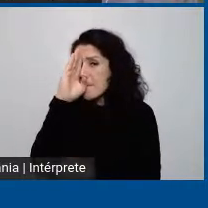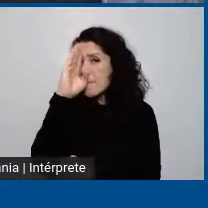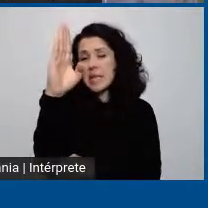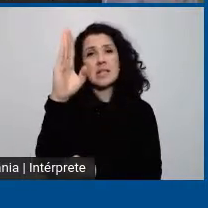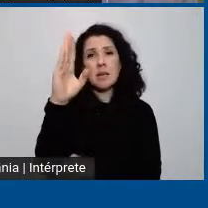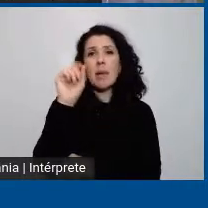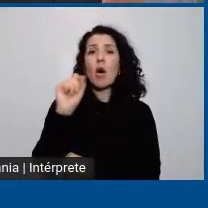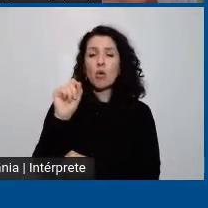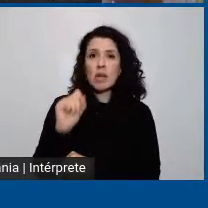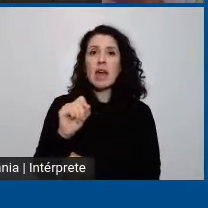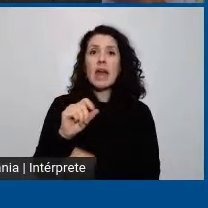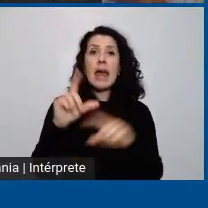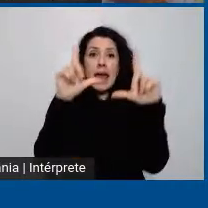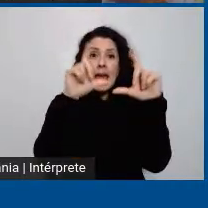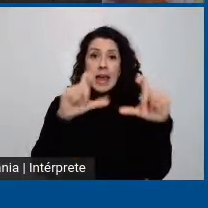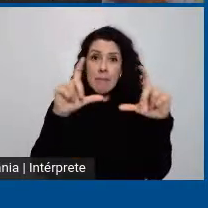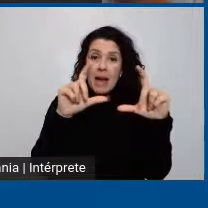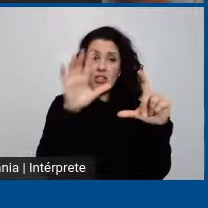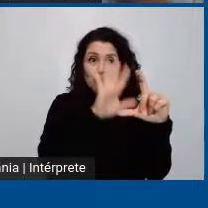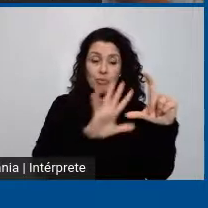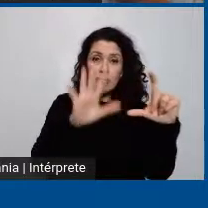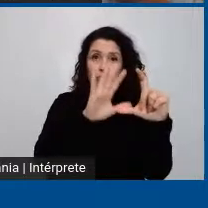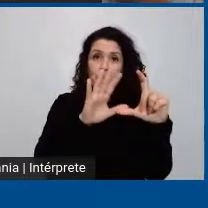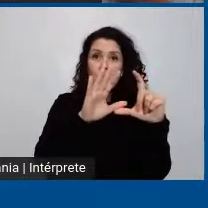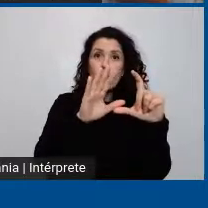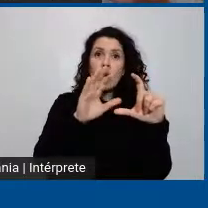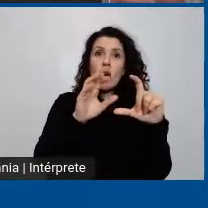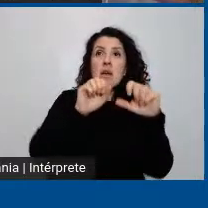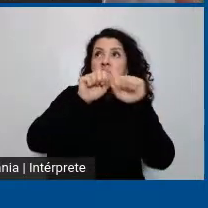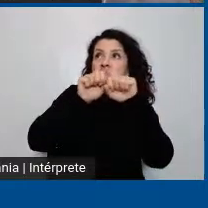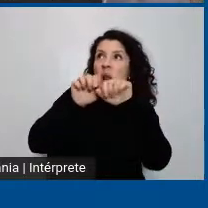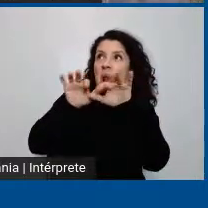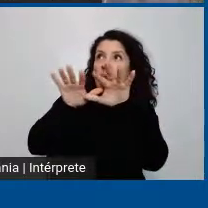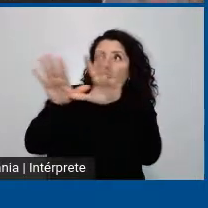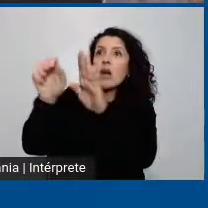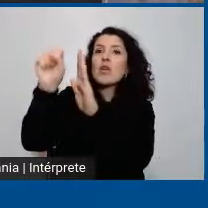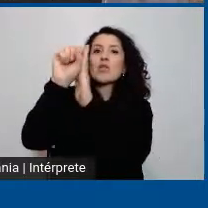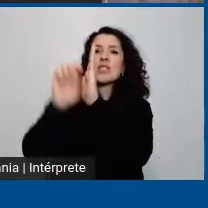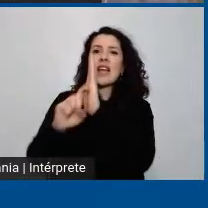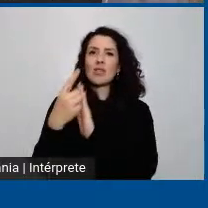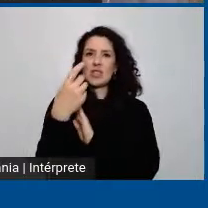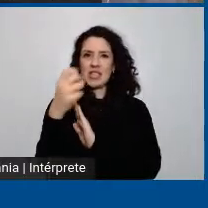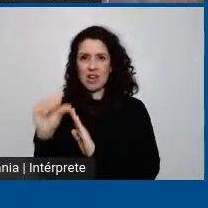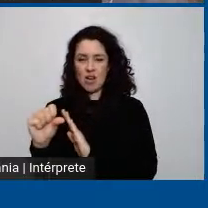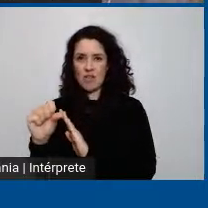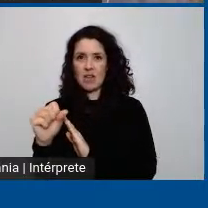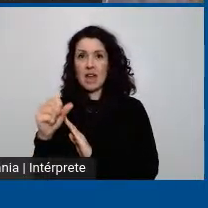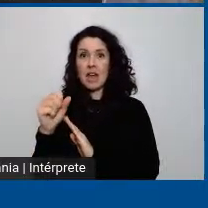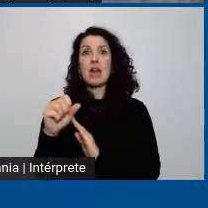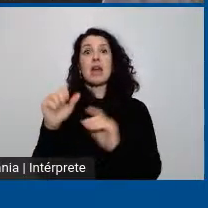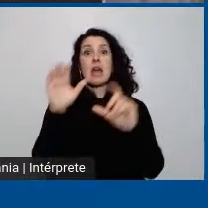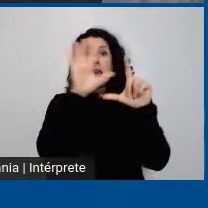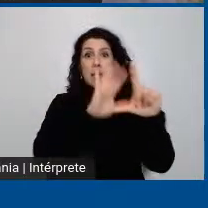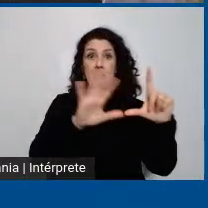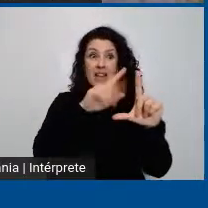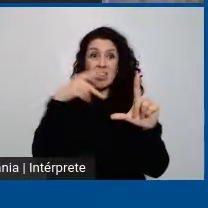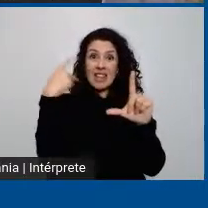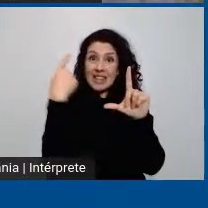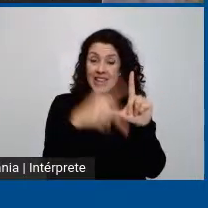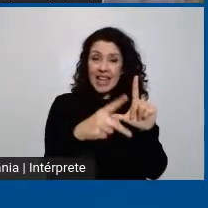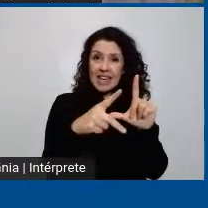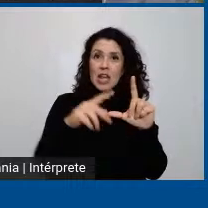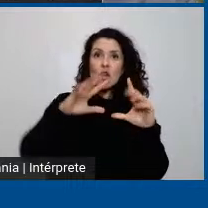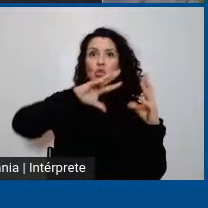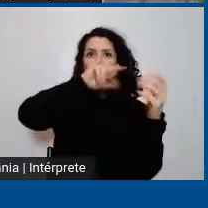país no exterior, né, durante o século XIX. Suas imagens circularam pelo mundo inteiro e hoje ainda